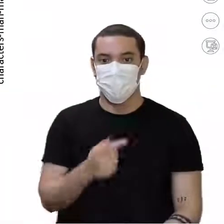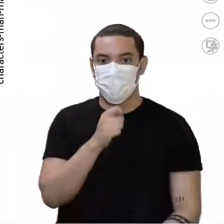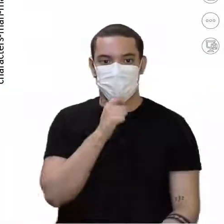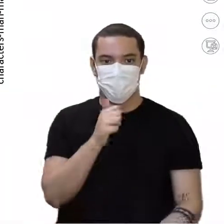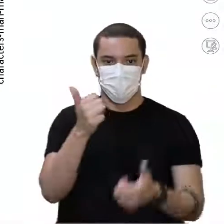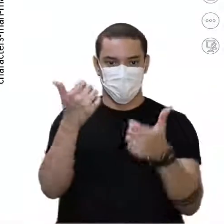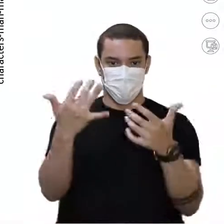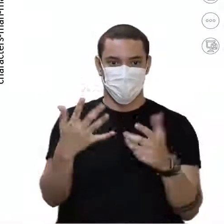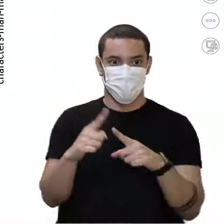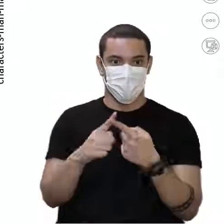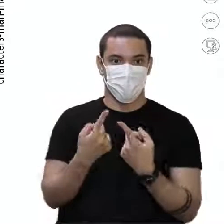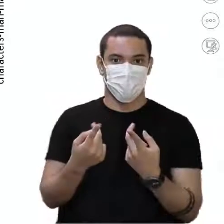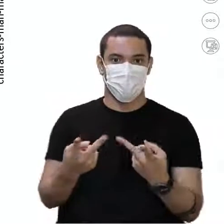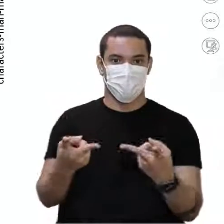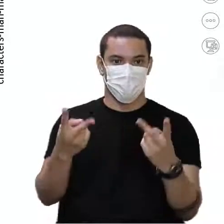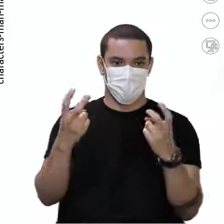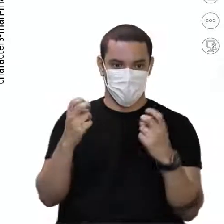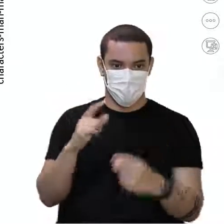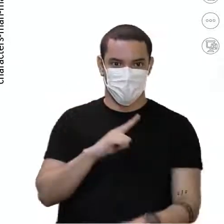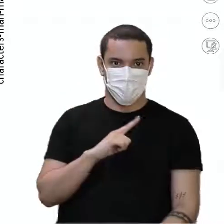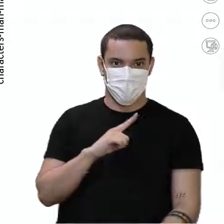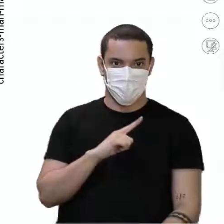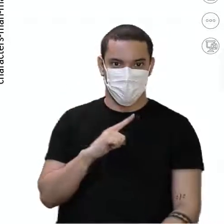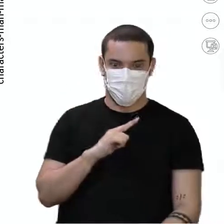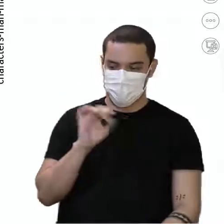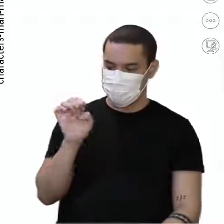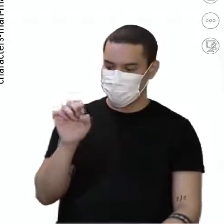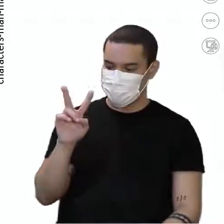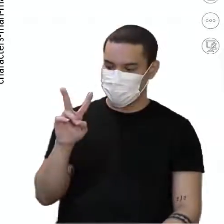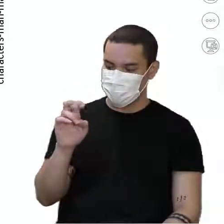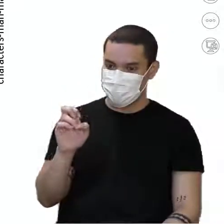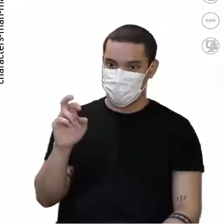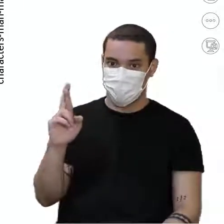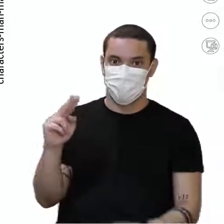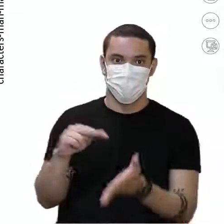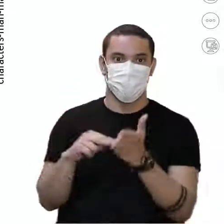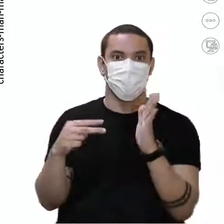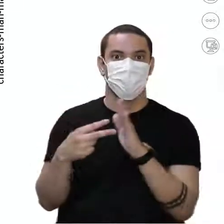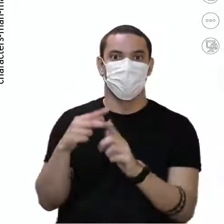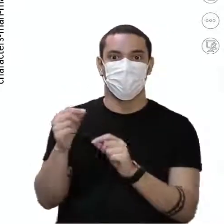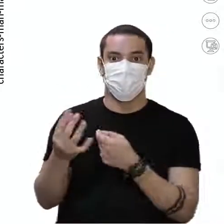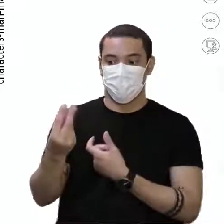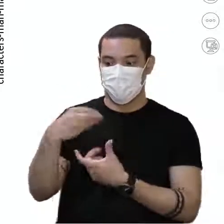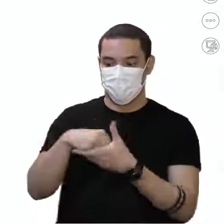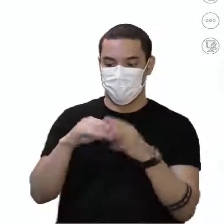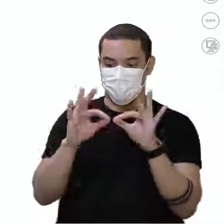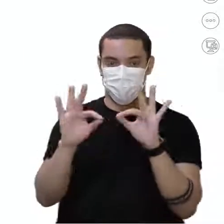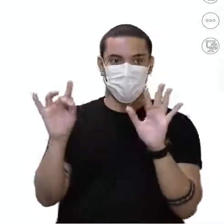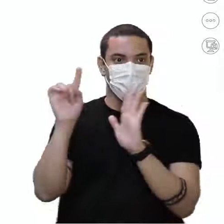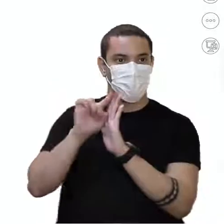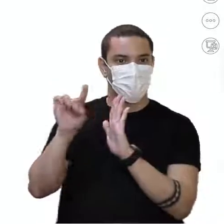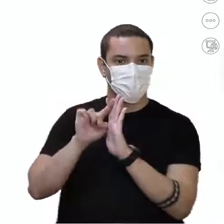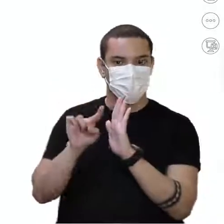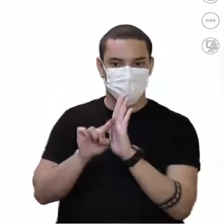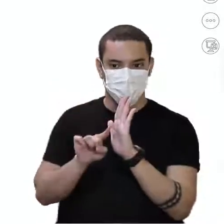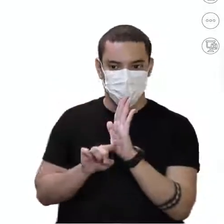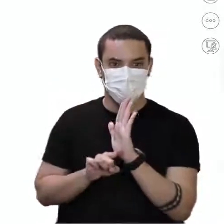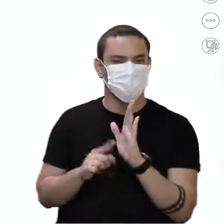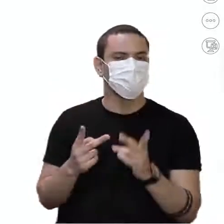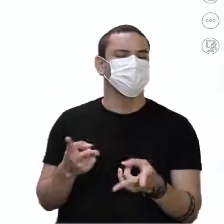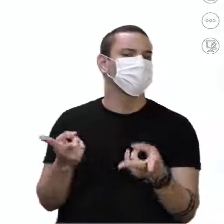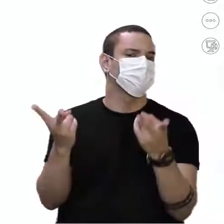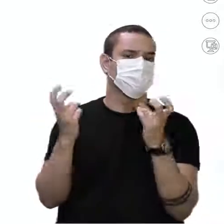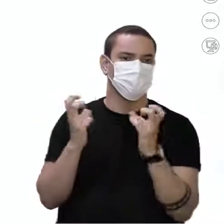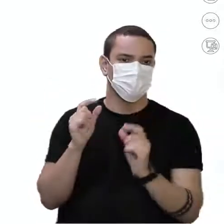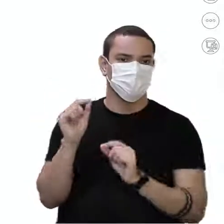vocês, mas perceba que tem o meu ever aqui. Esse ever, ele vem nas minhas perguntas. bem nas minhas perguntas. Percebam,